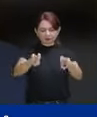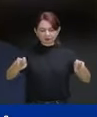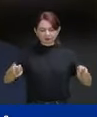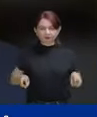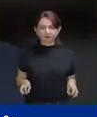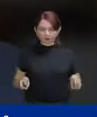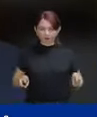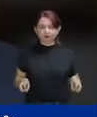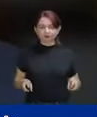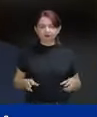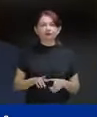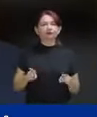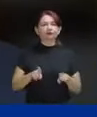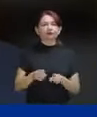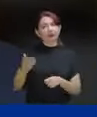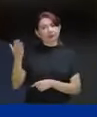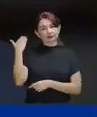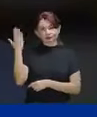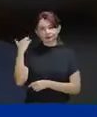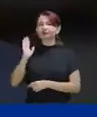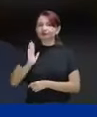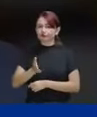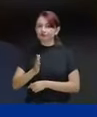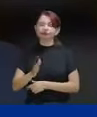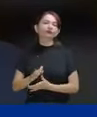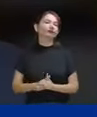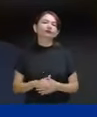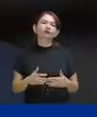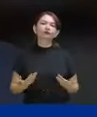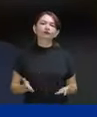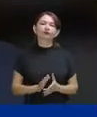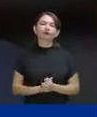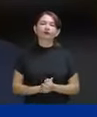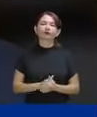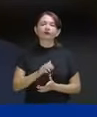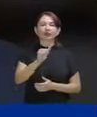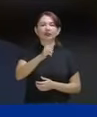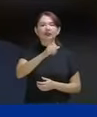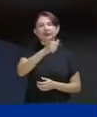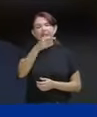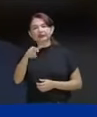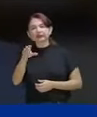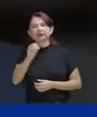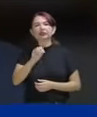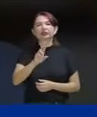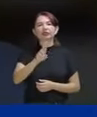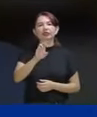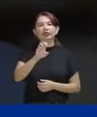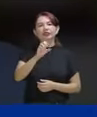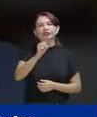mesma parte em outras oportunidades, por meio de ação rescisória de número